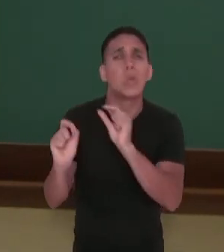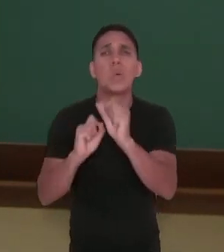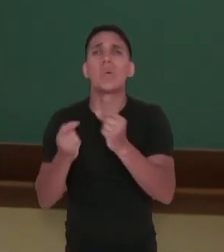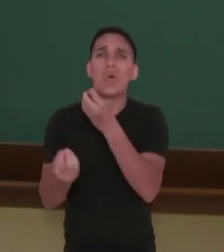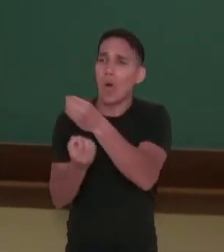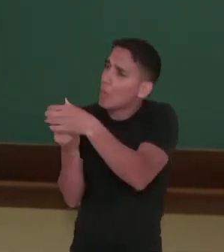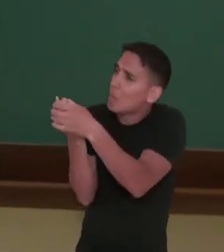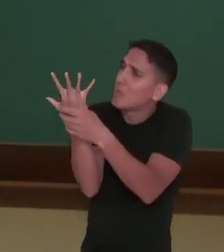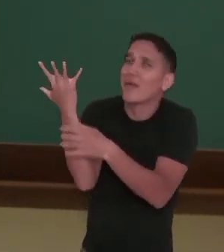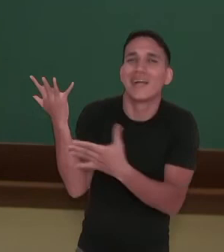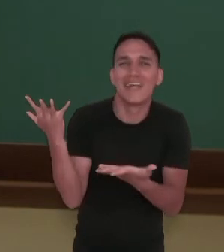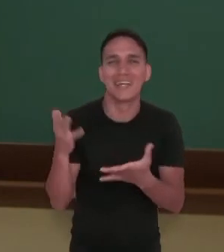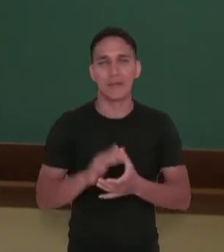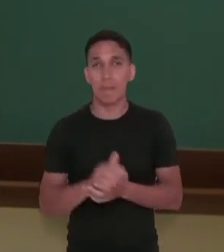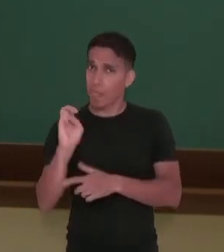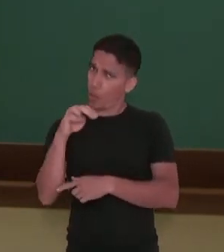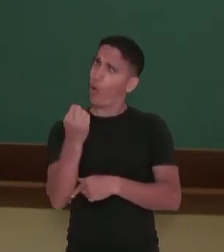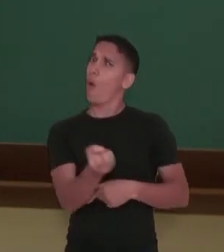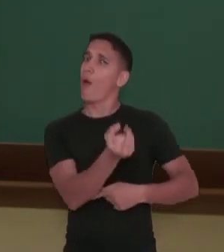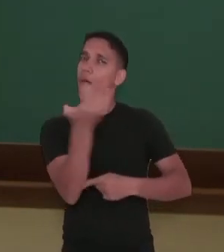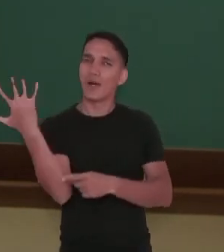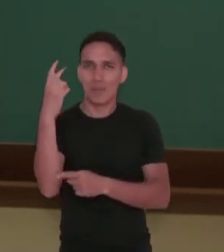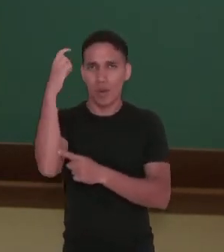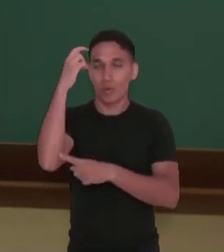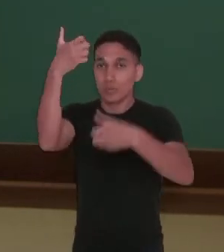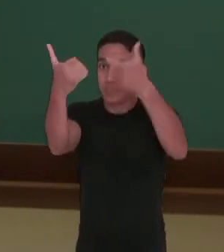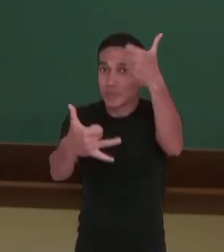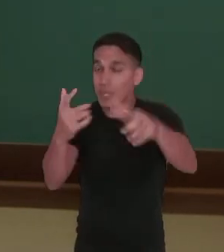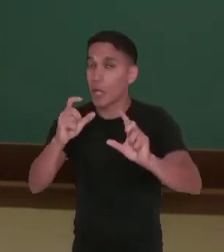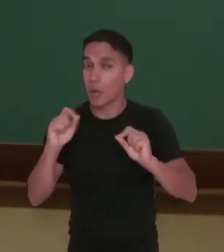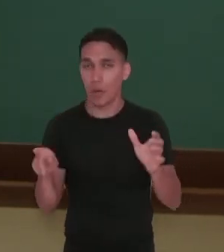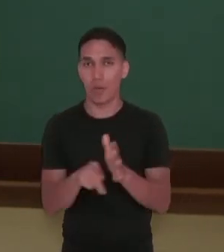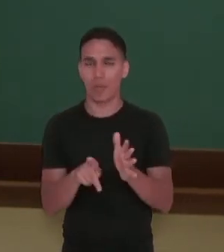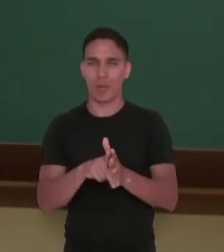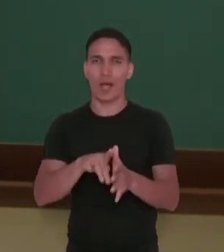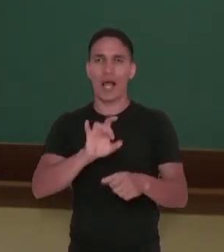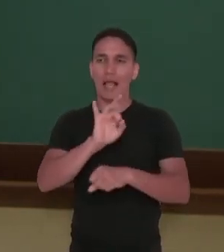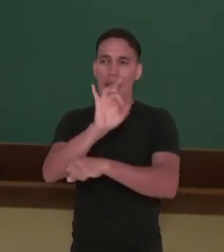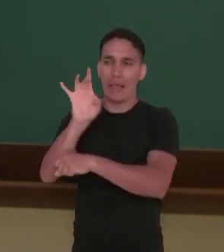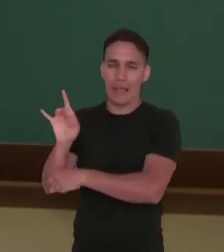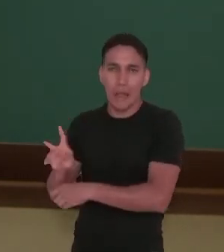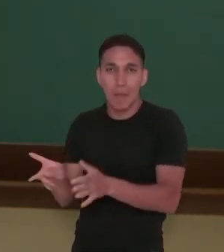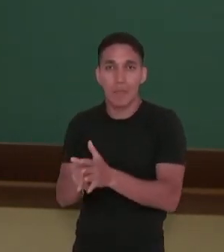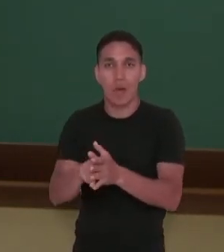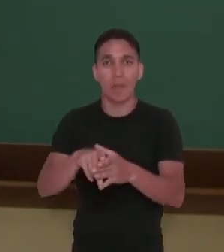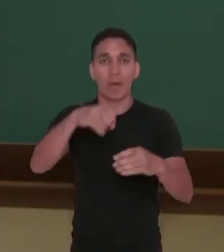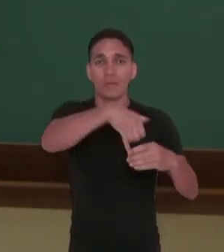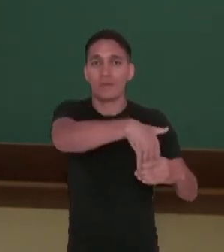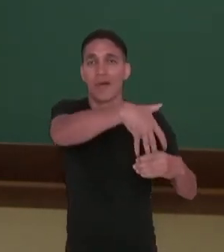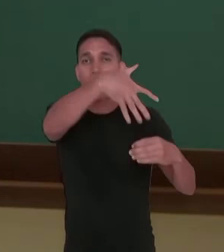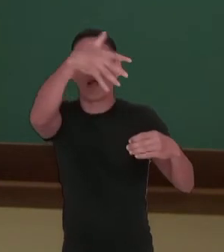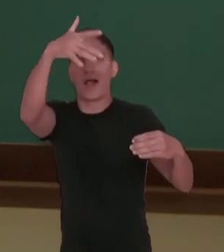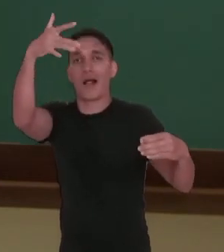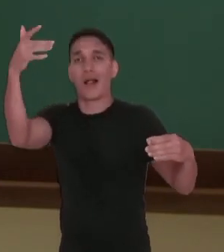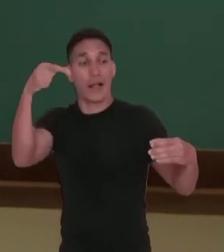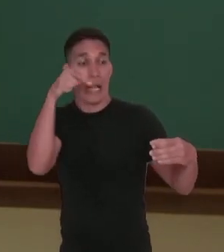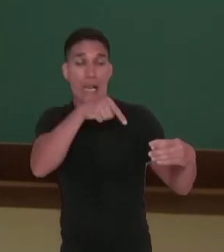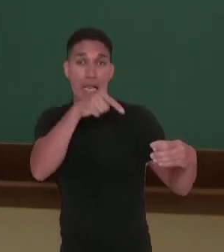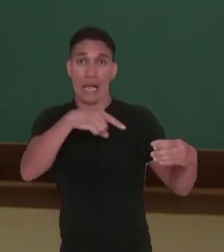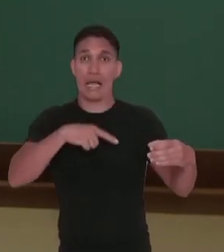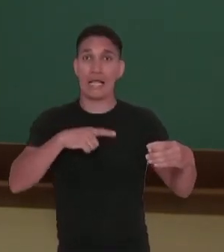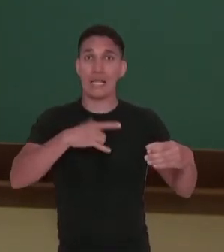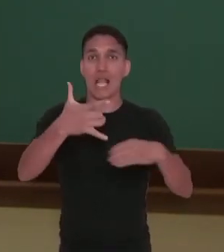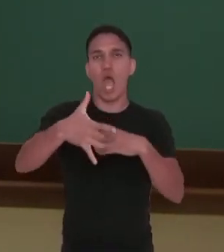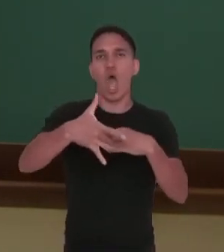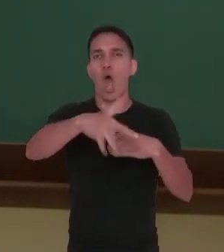forma? Ou tem culturas que contam que no pé de cada arco-íris, em cada ponta, existem baldes de